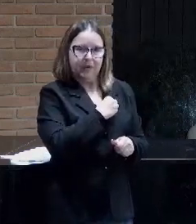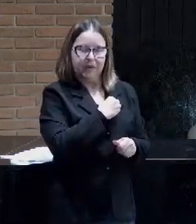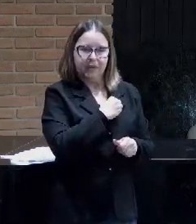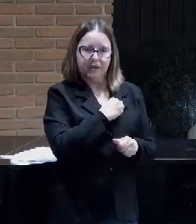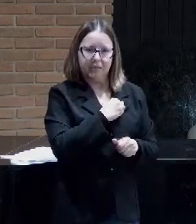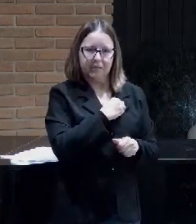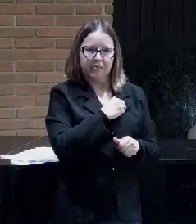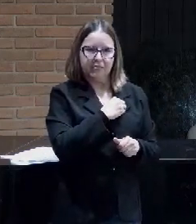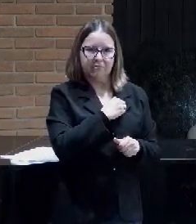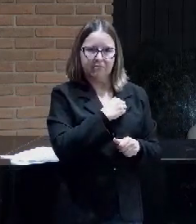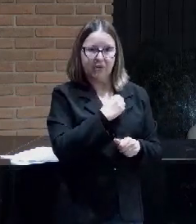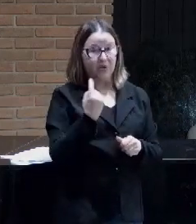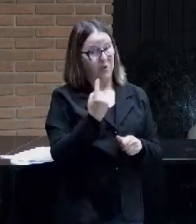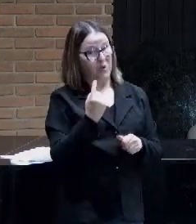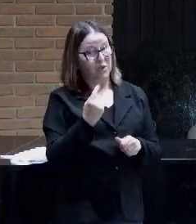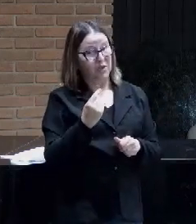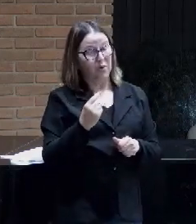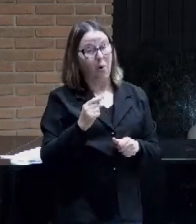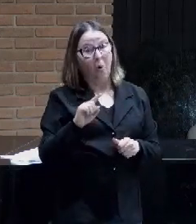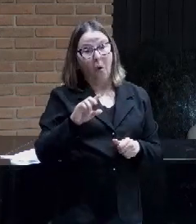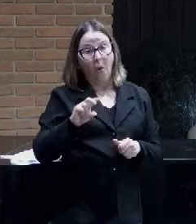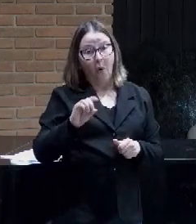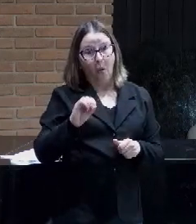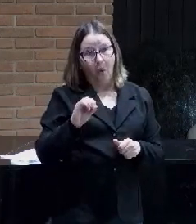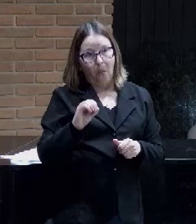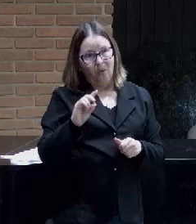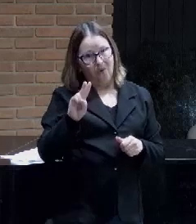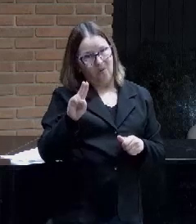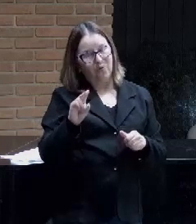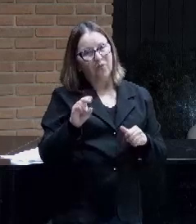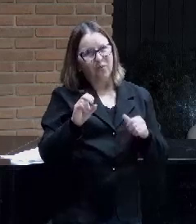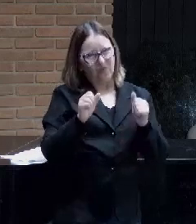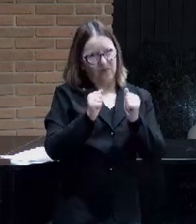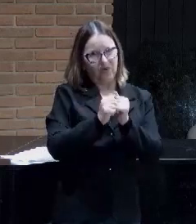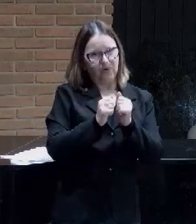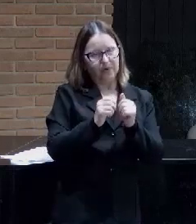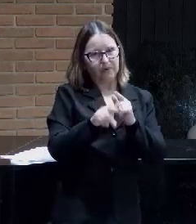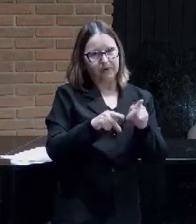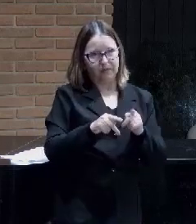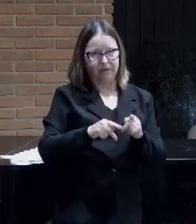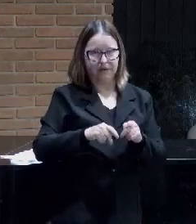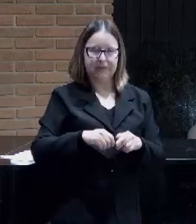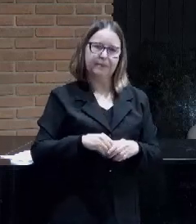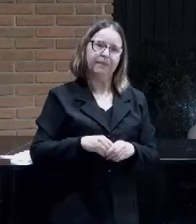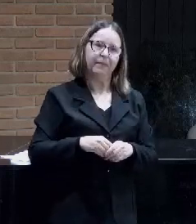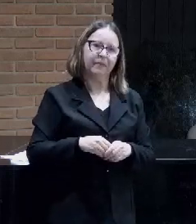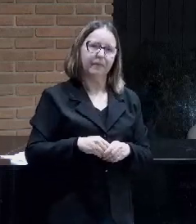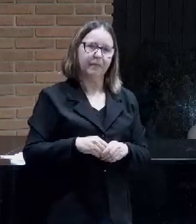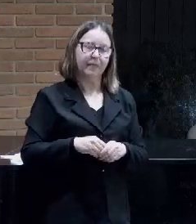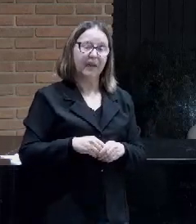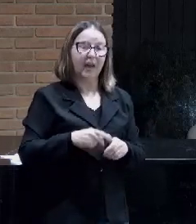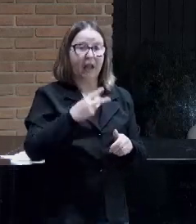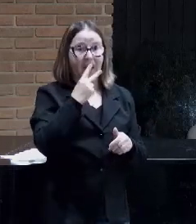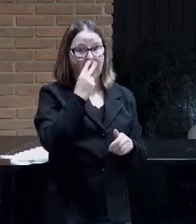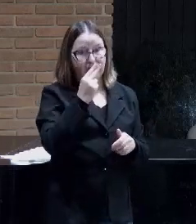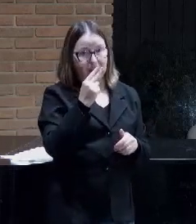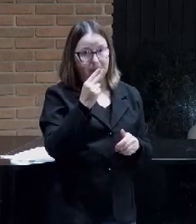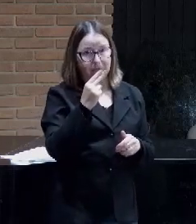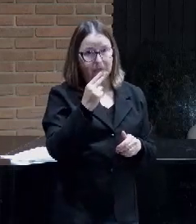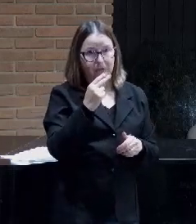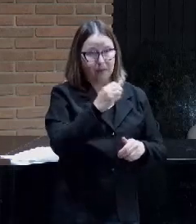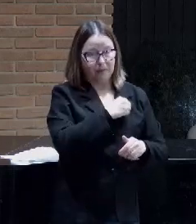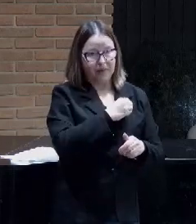forma coletiva no meio da igreja, a gente pode achar talvez que o nosso pecado afeta só a mim, que o nosso pecado afeta só a